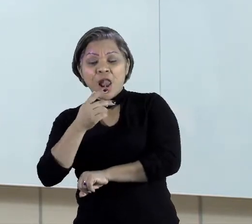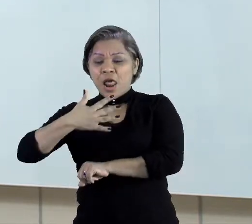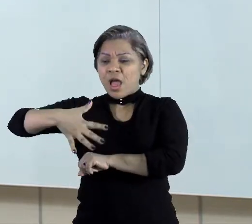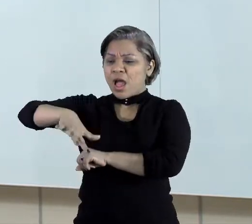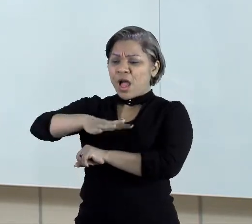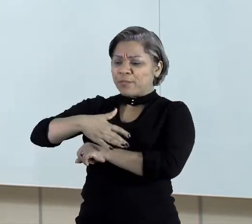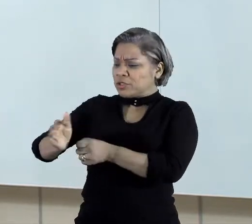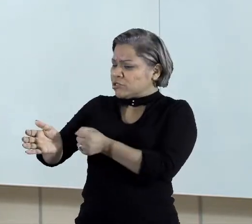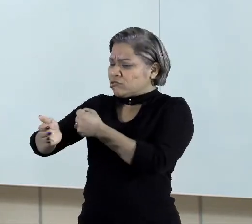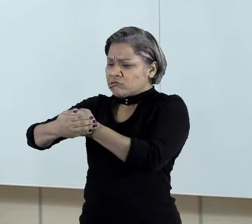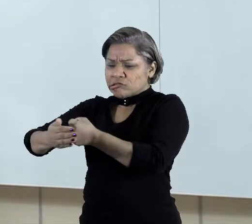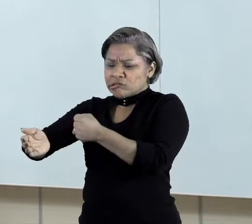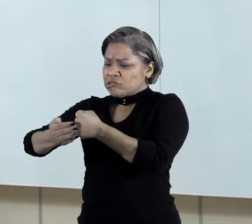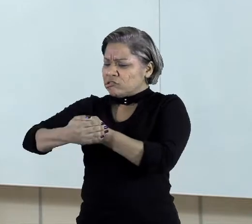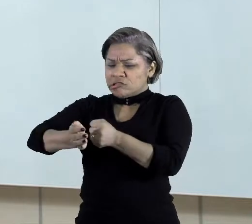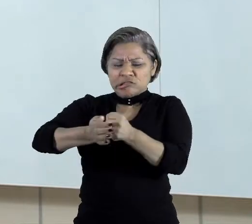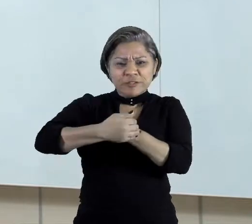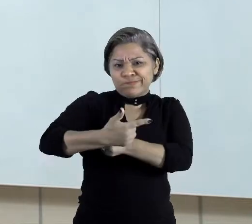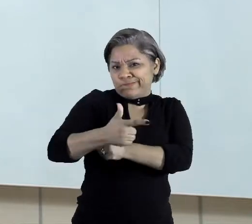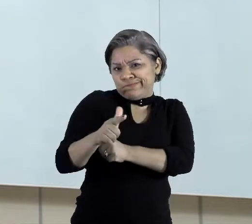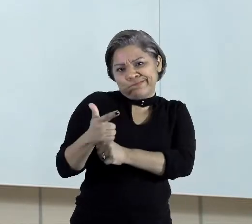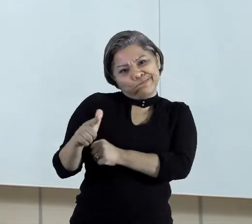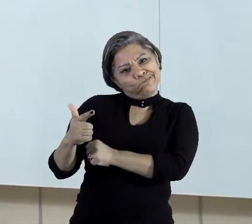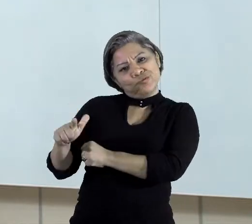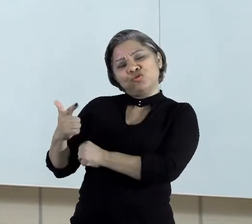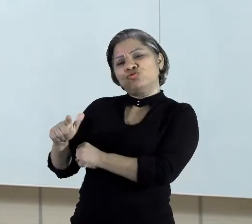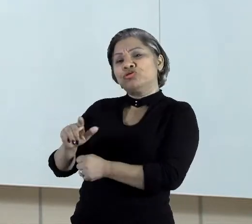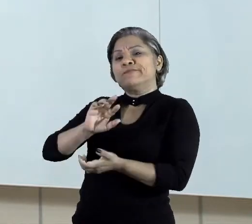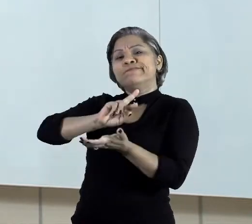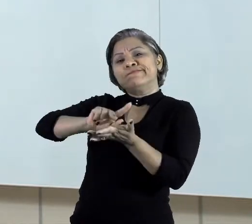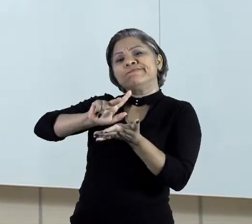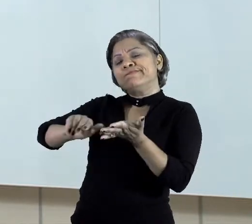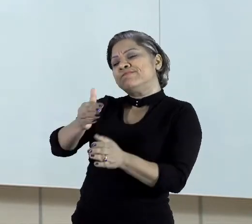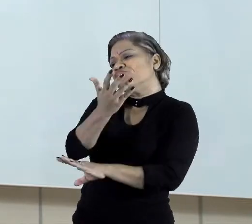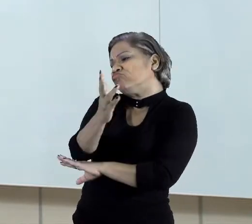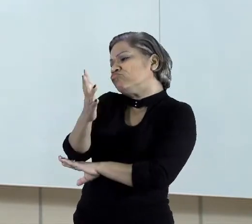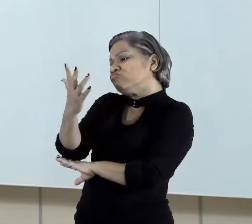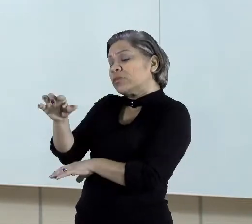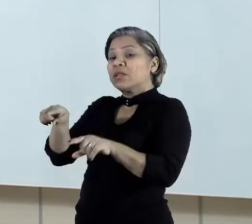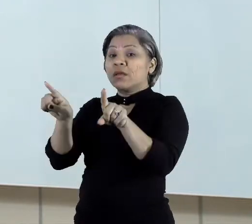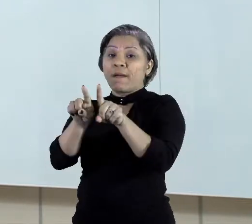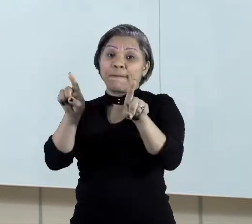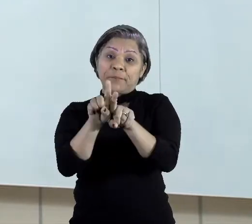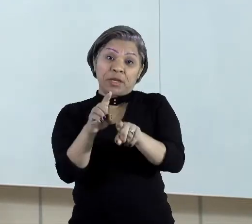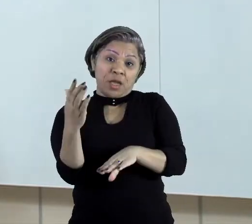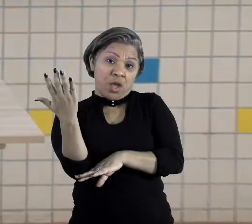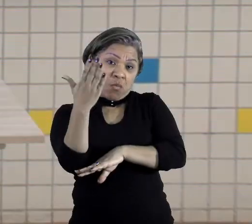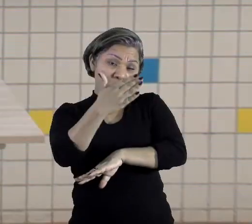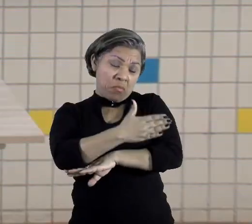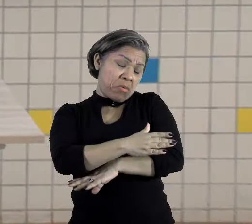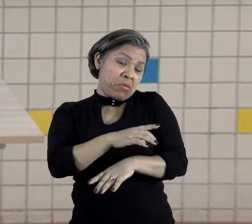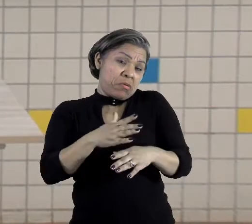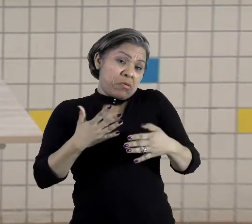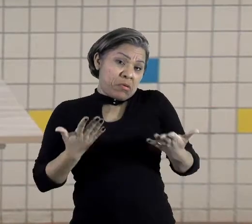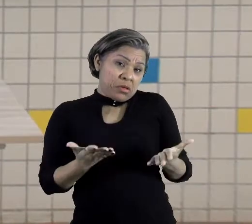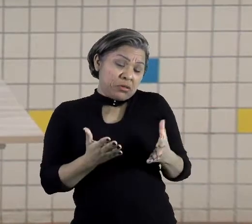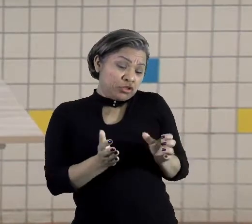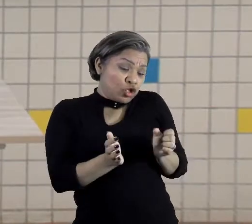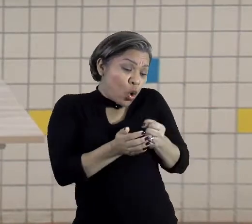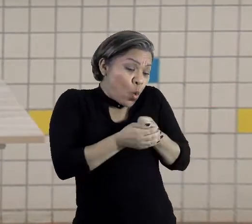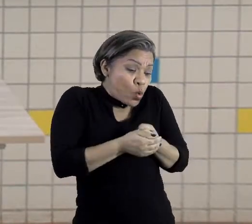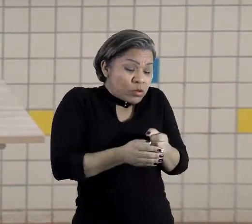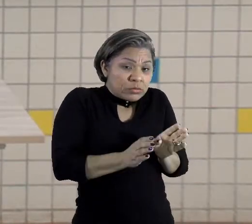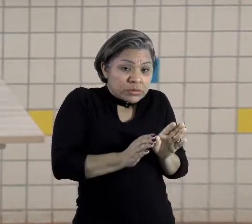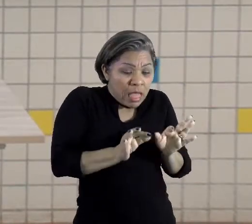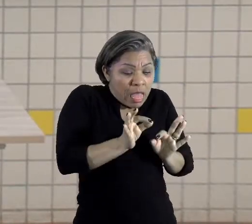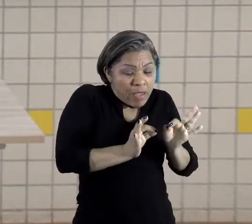protegidas, como que estão no Código Florestal, estão as unidades de conservação, que estão os sítios arqueológicos,